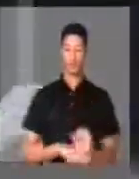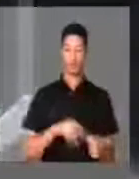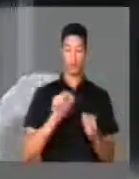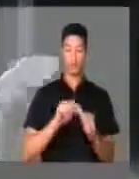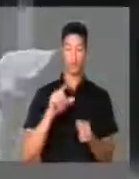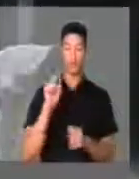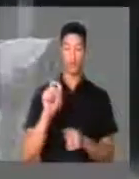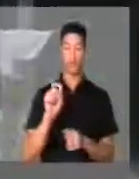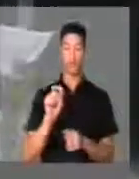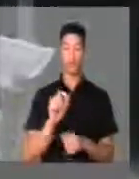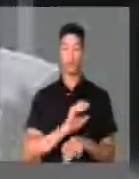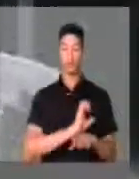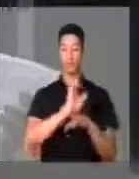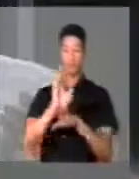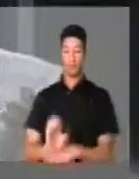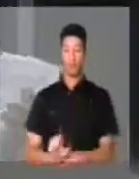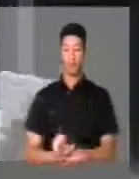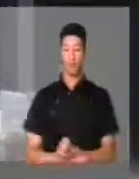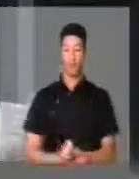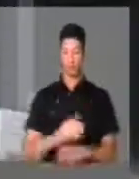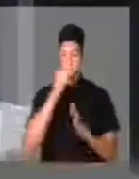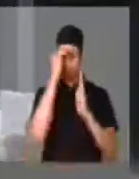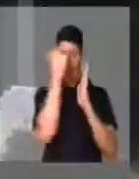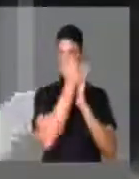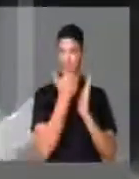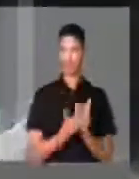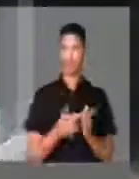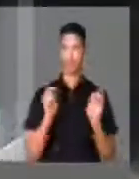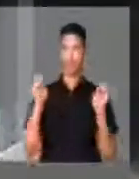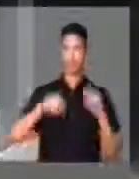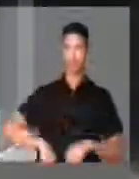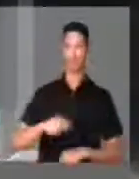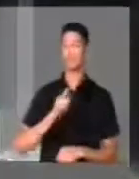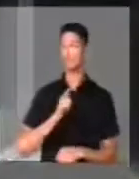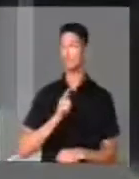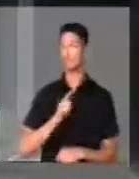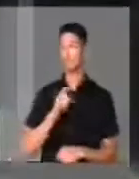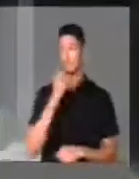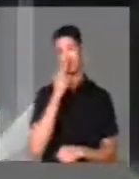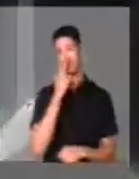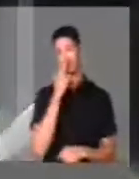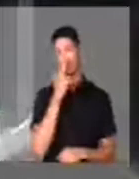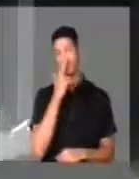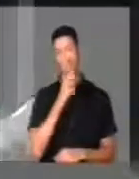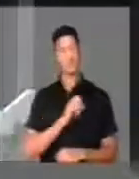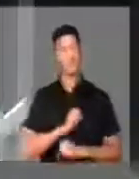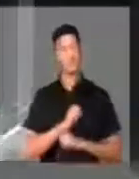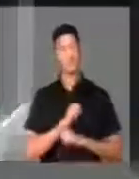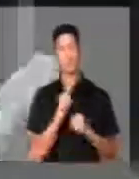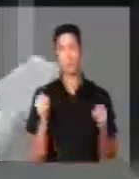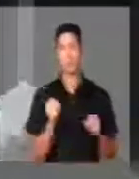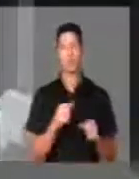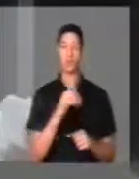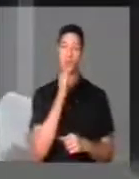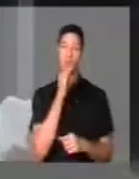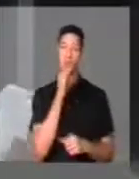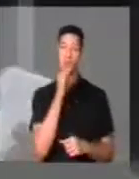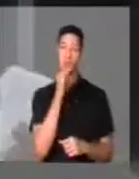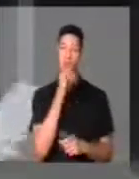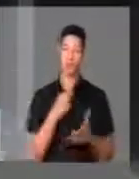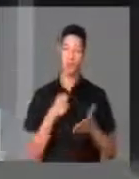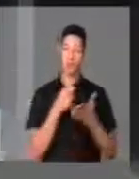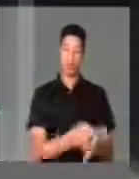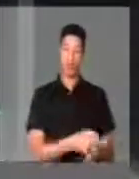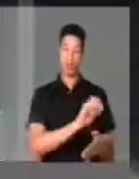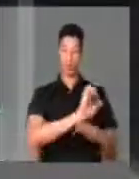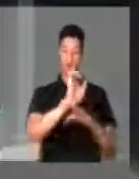com que os estados se submetam a condicionantes que consideram draconianas, por exemplo, impor